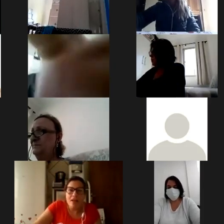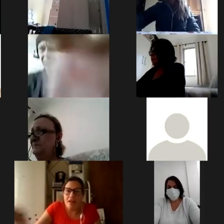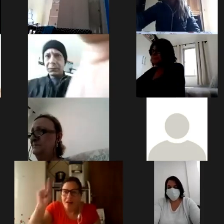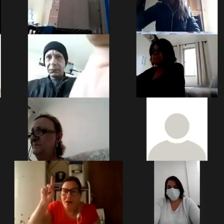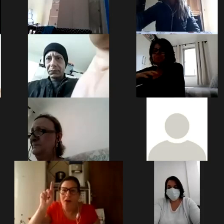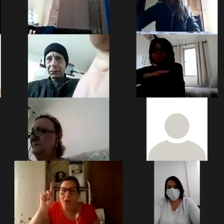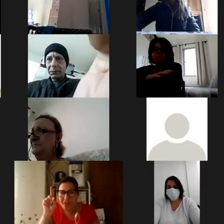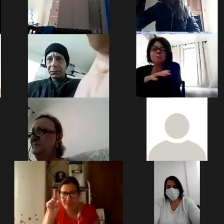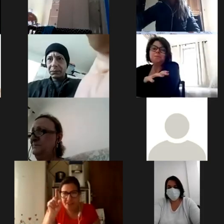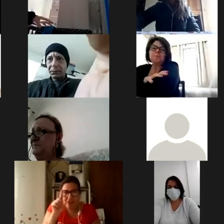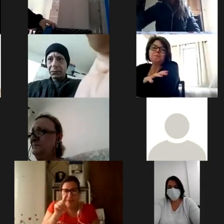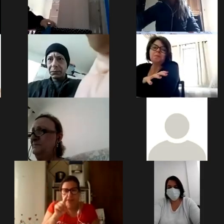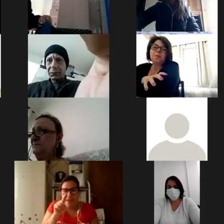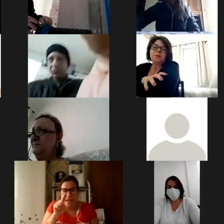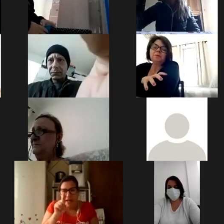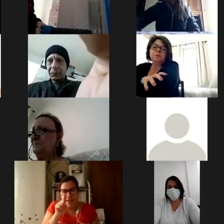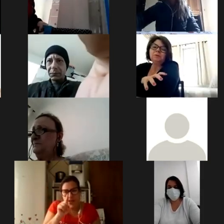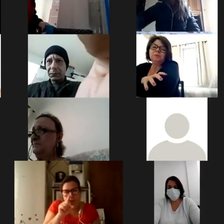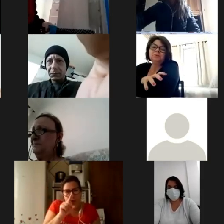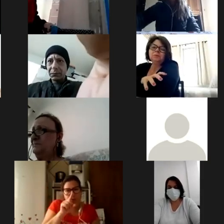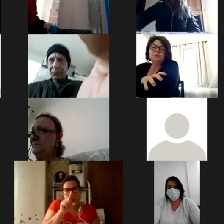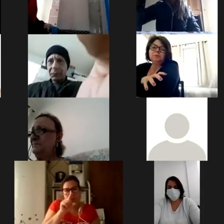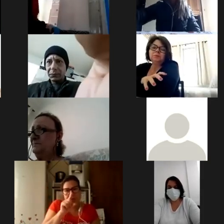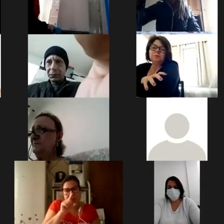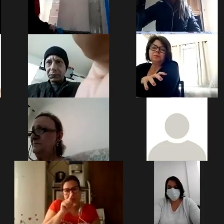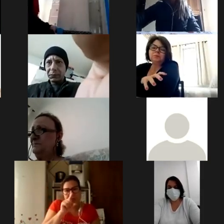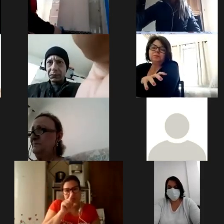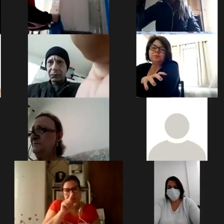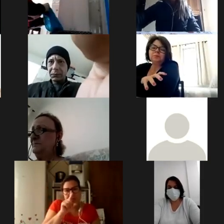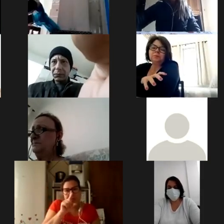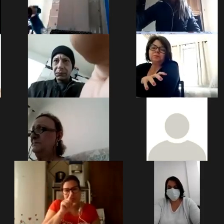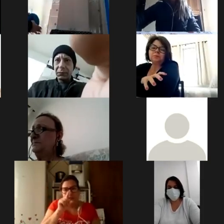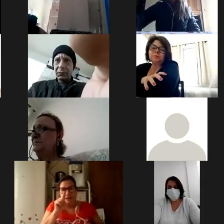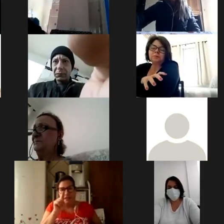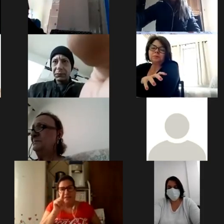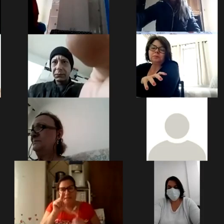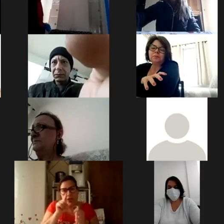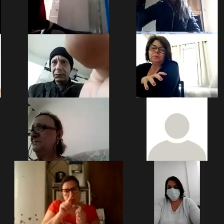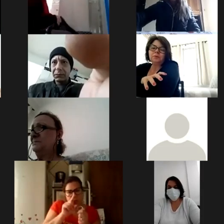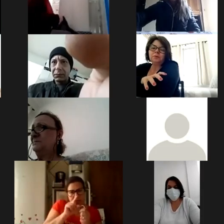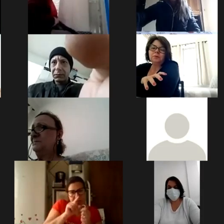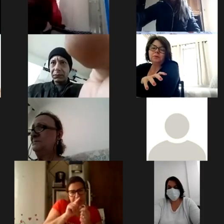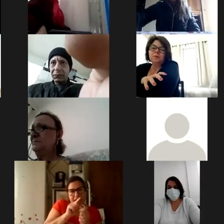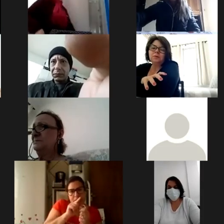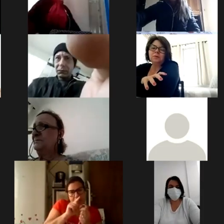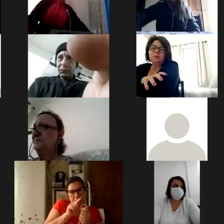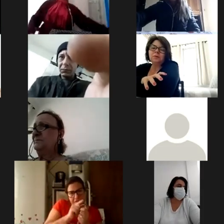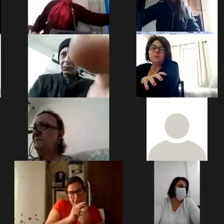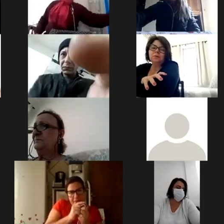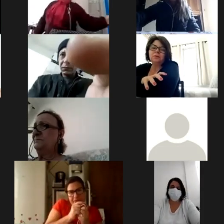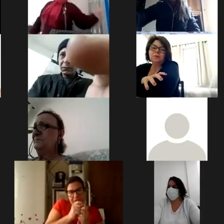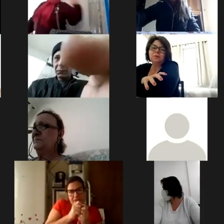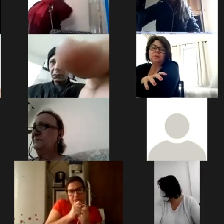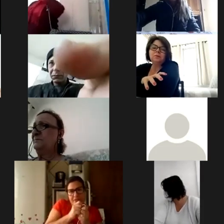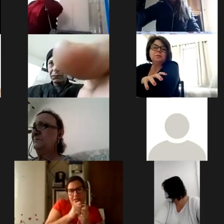Então, deixa eu voltar lá com a Sônia. Sônia, repete a segunda pergunta, por favor. Sim. Se todo mundo não desligar o microfone. Posso